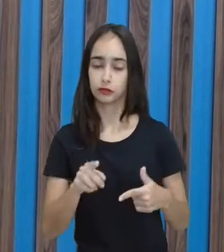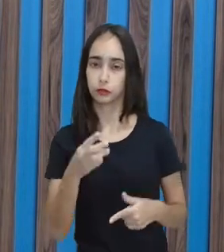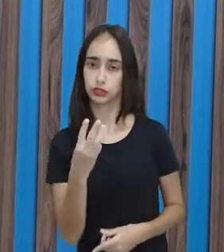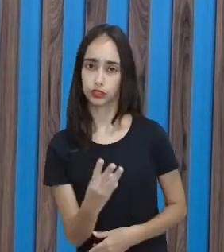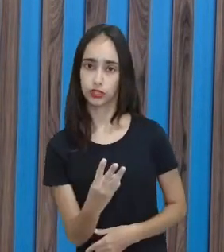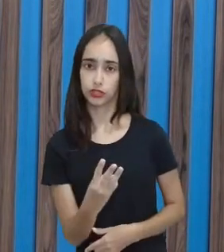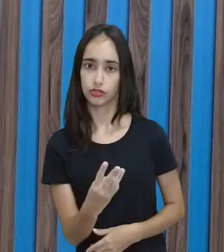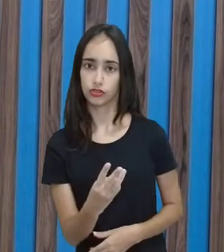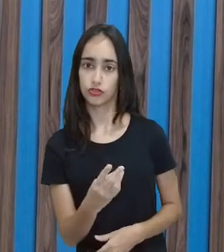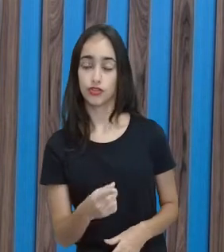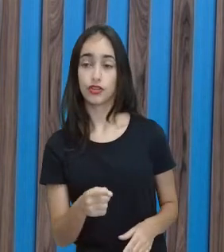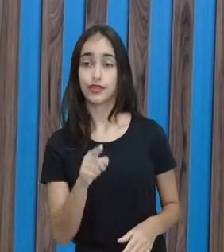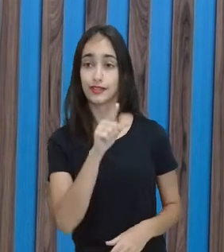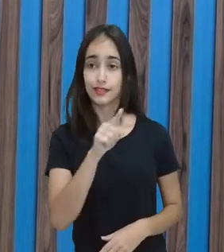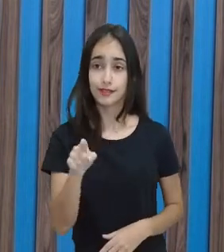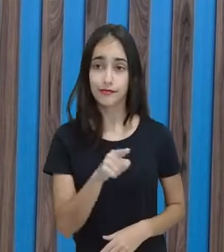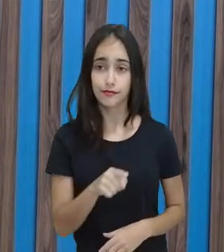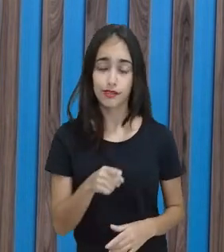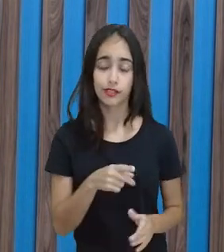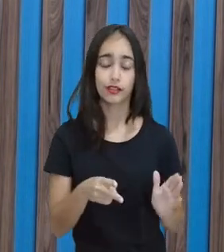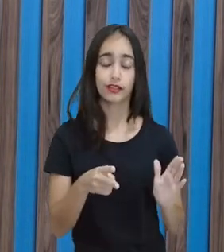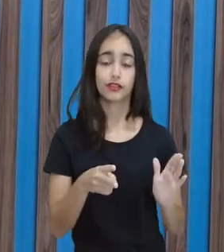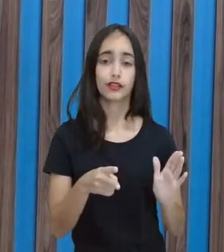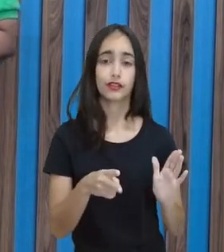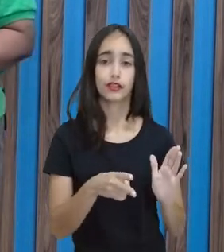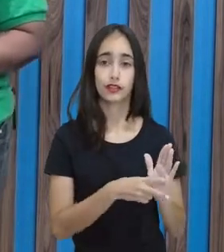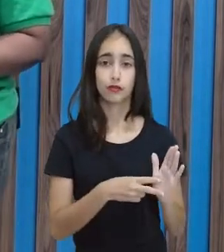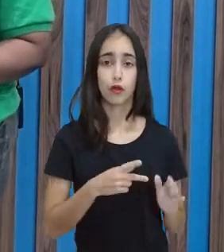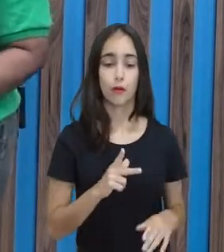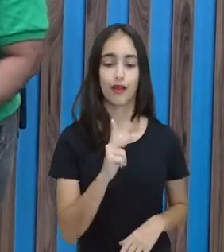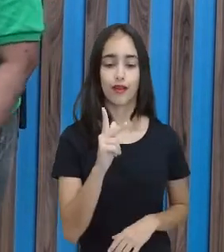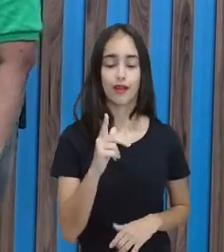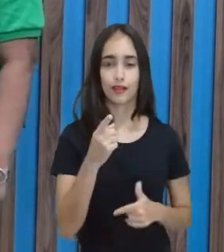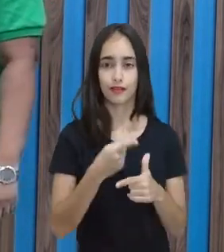e z igual a k dividido por 5.